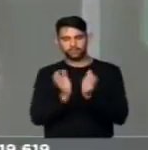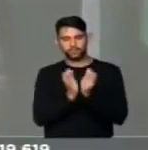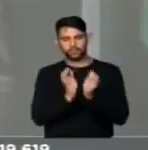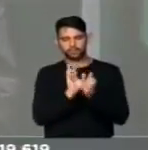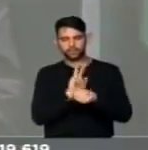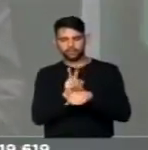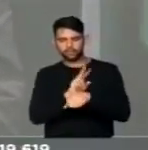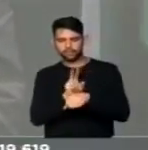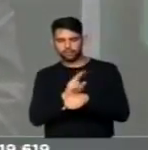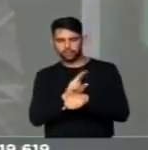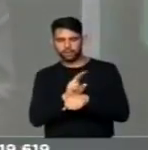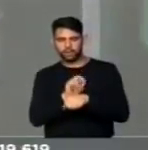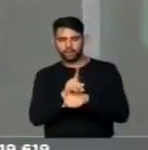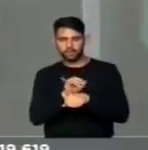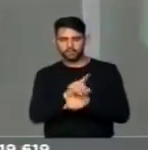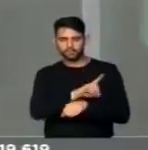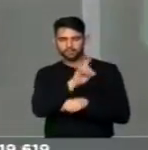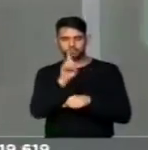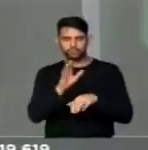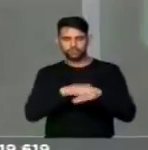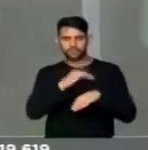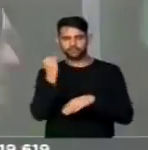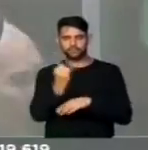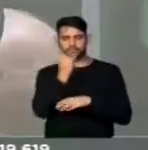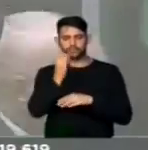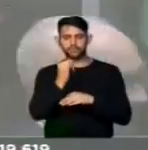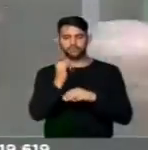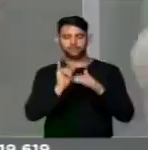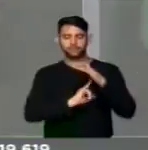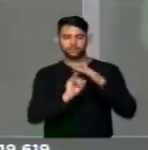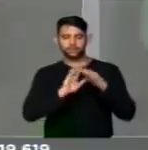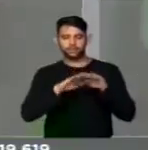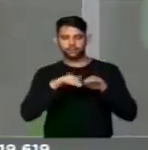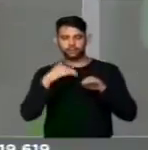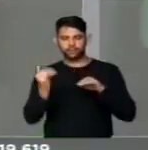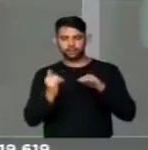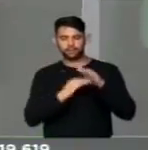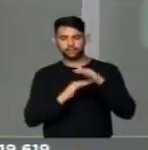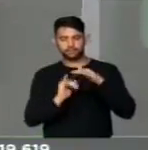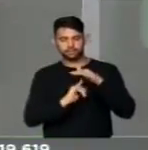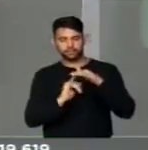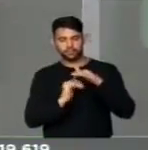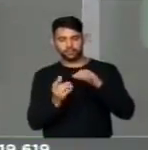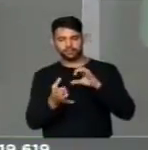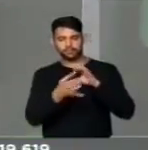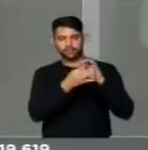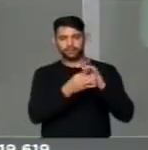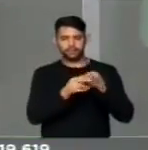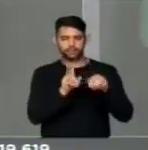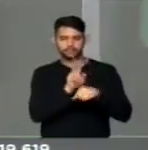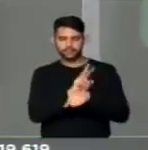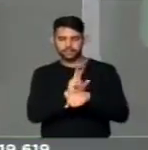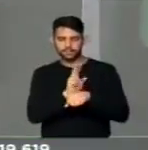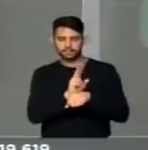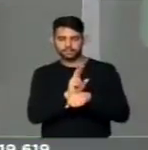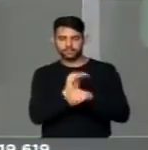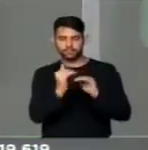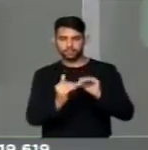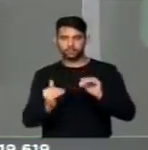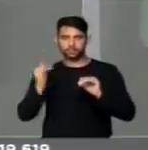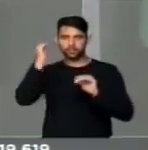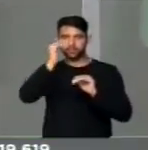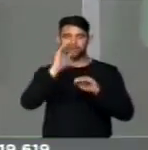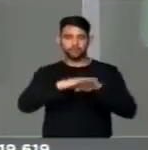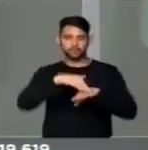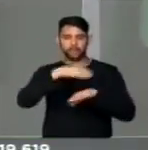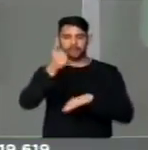de Auditoria Operacional de um dos mais importantes organismos internacionais que congrega entidades de fiscalização superiores